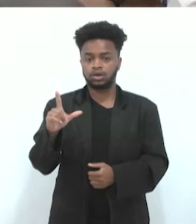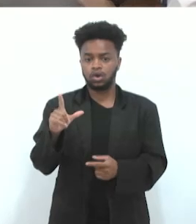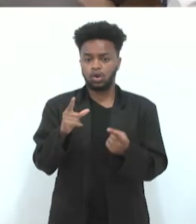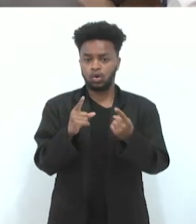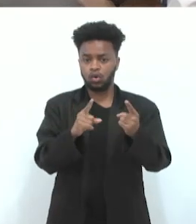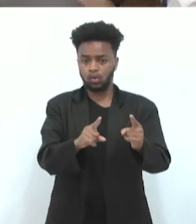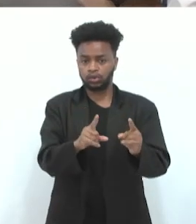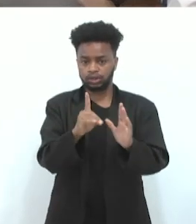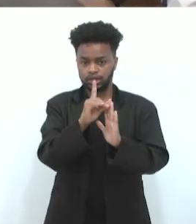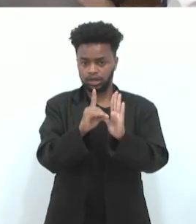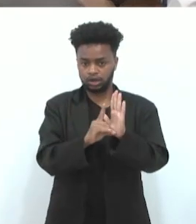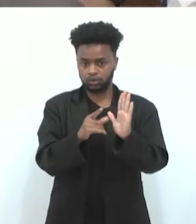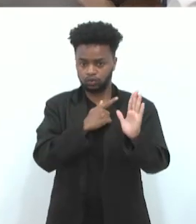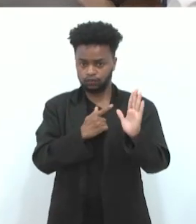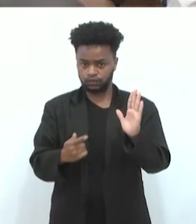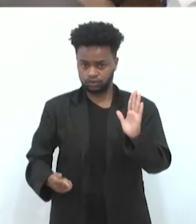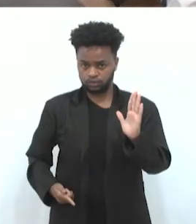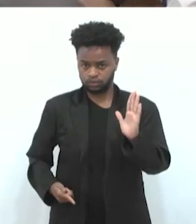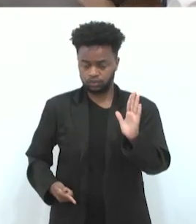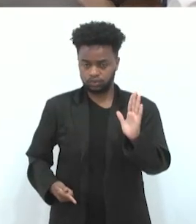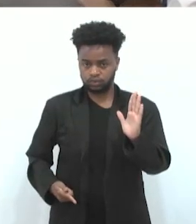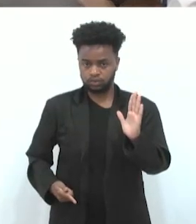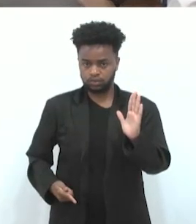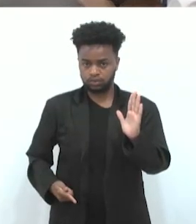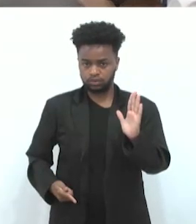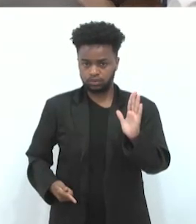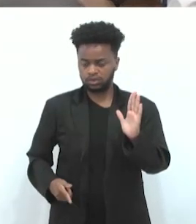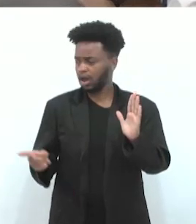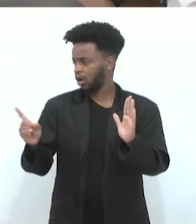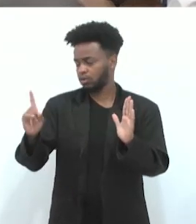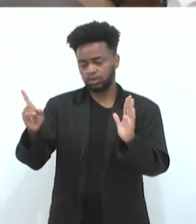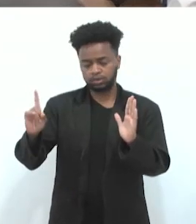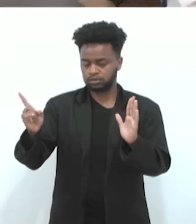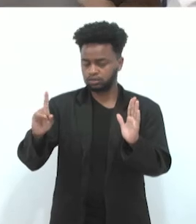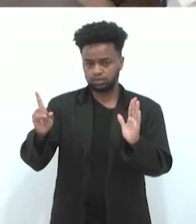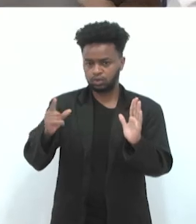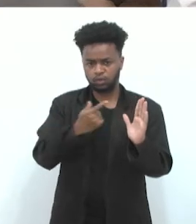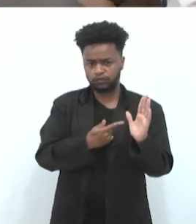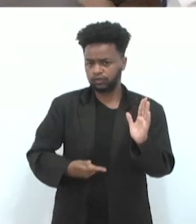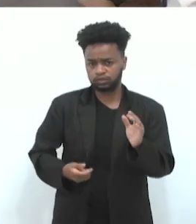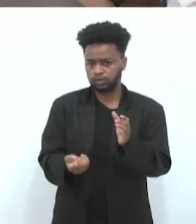contra um decreto do governador que encampou... Não. O governador não